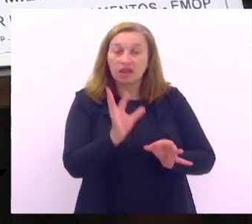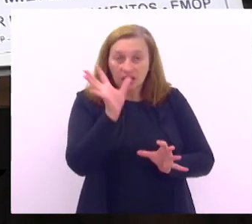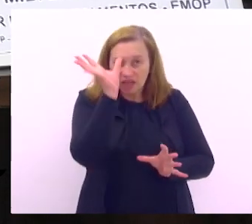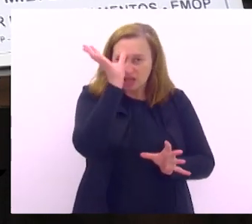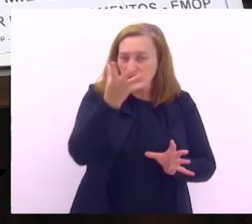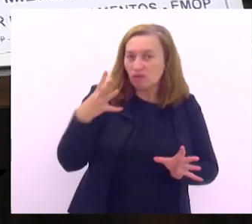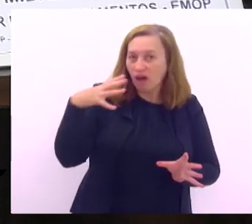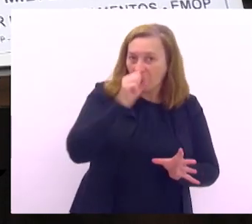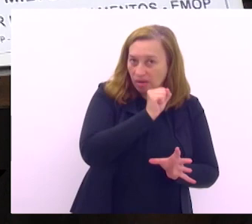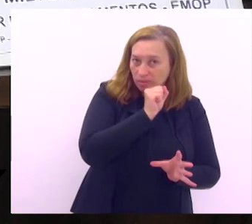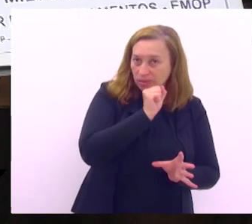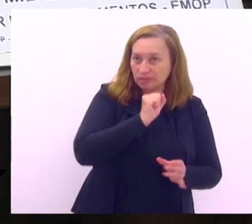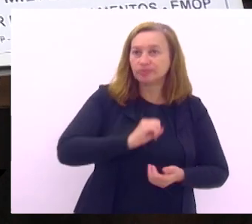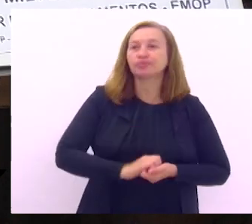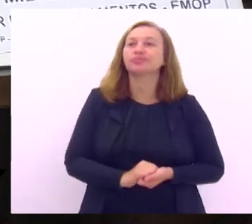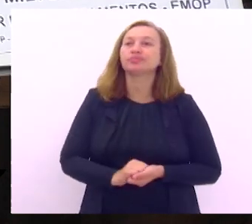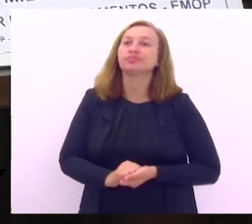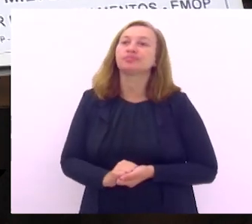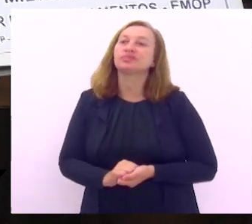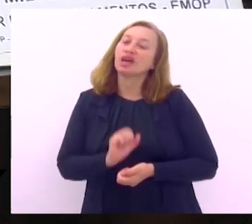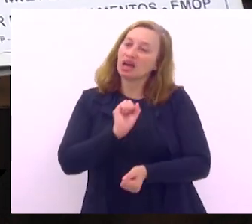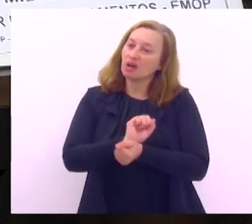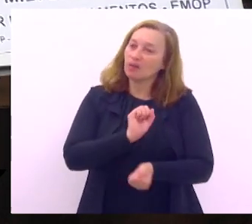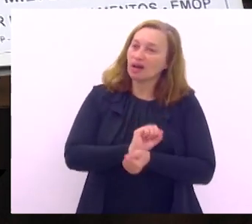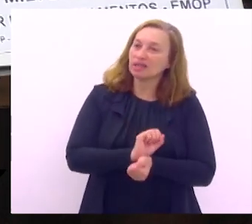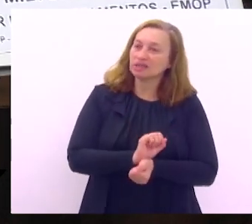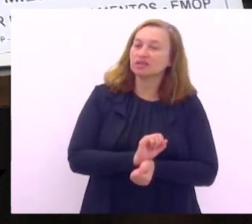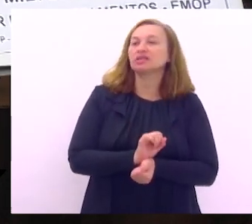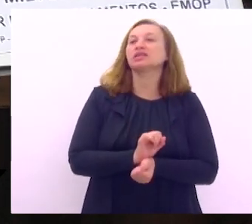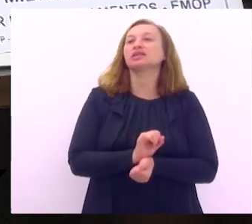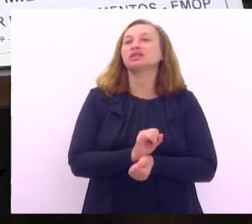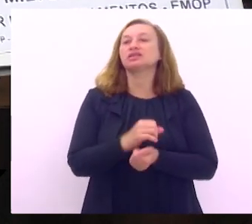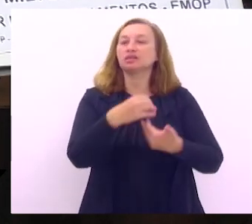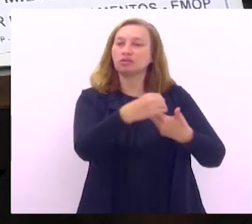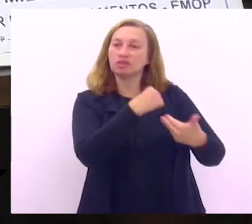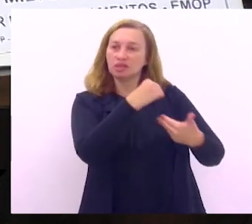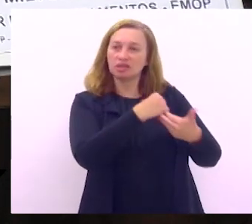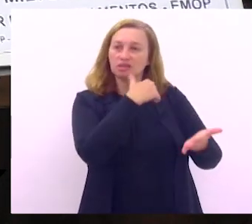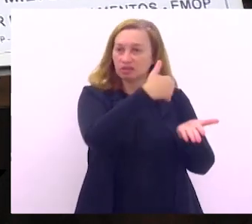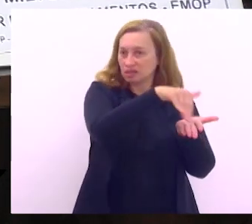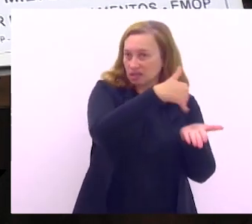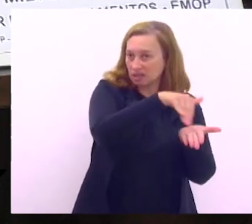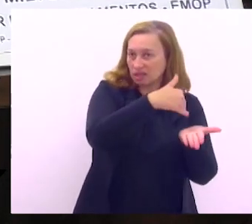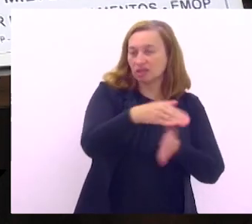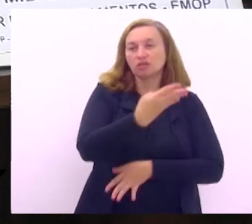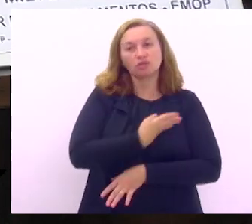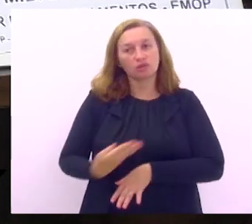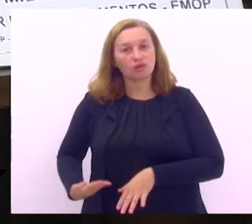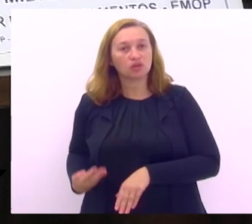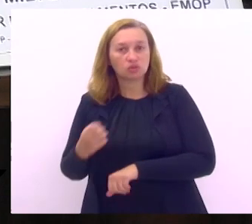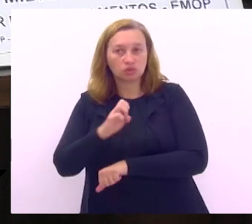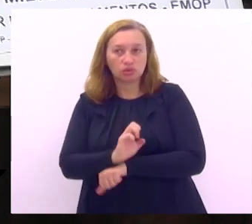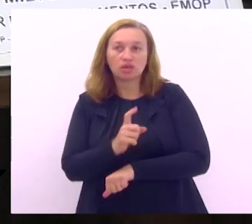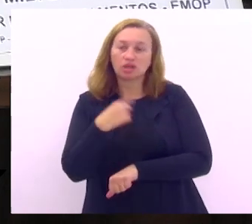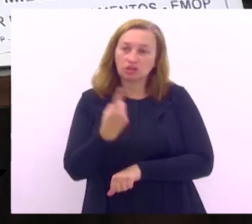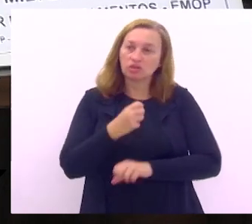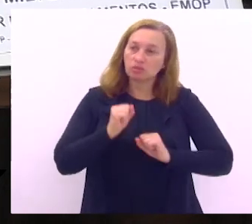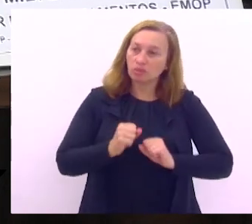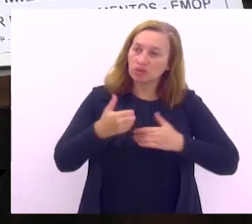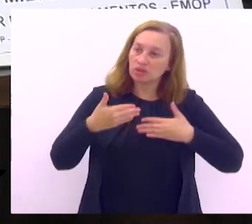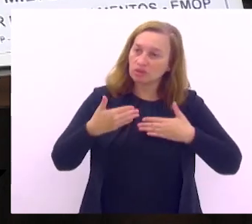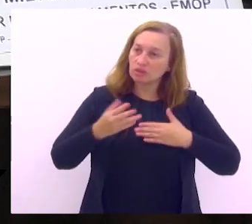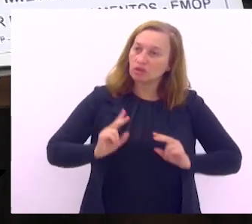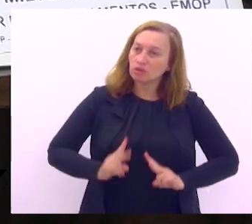resolvido. E, enfim, aguardamos as orientações da Secretaria e do Governo do Estado para que a gente possa